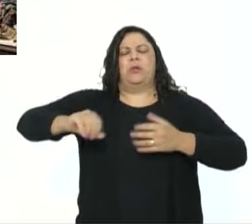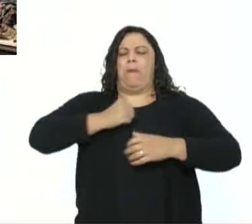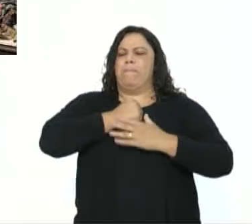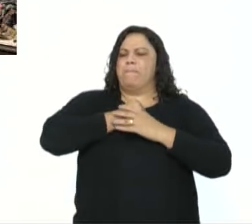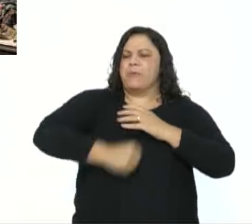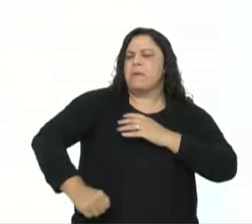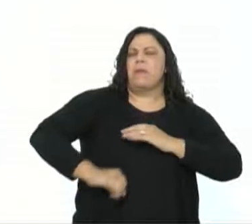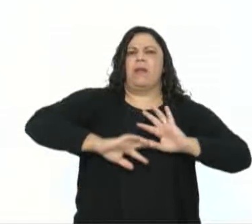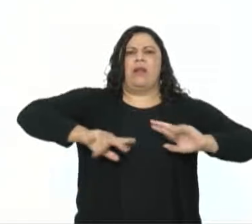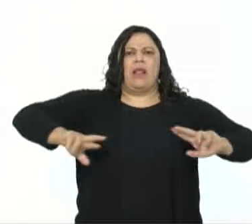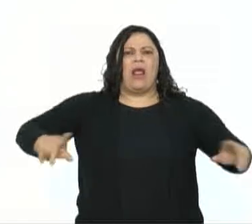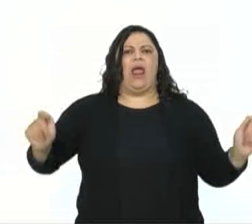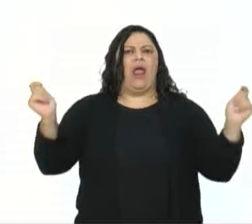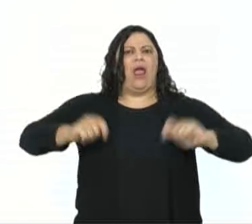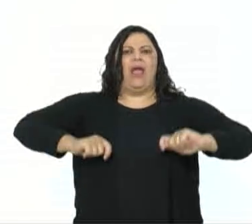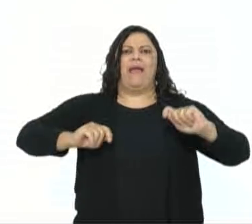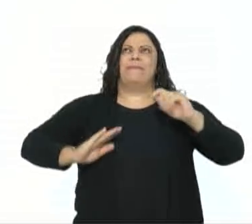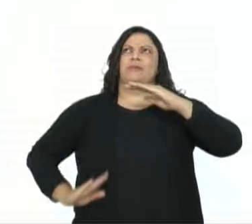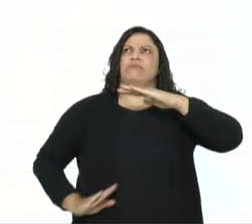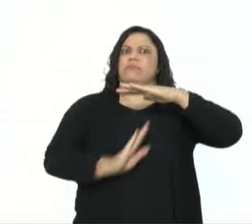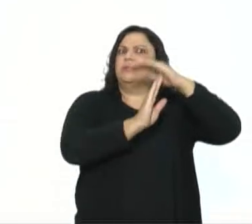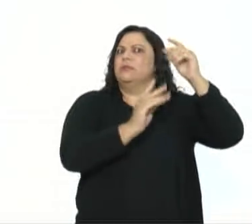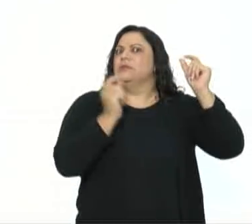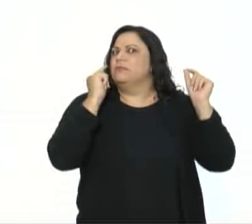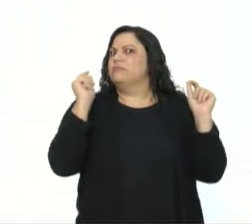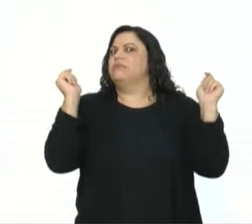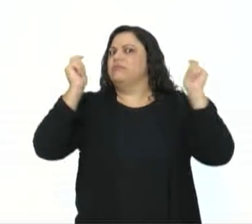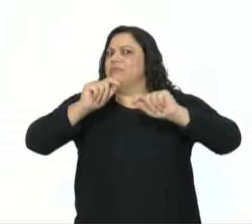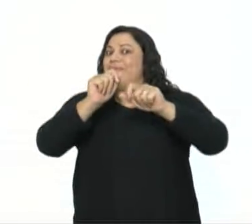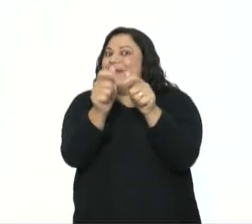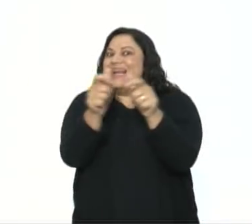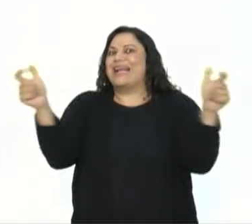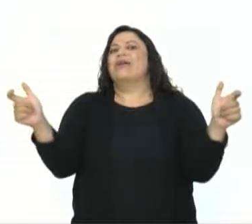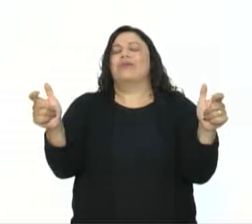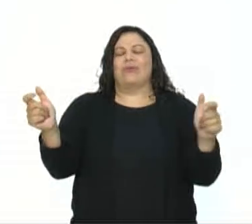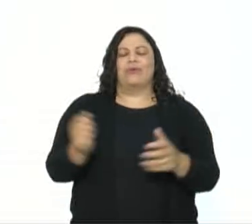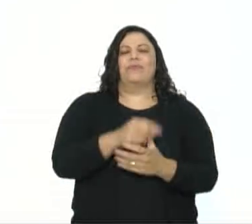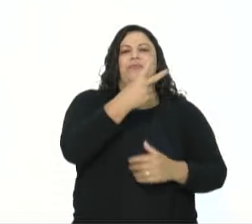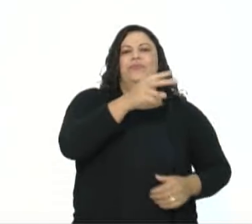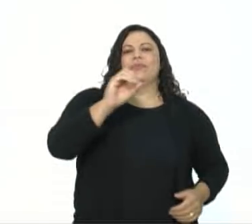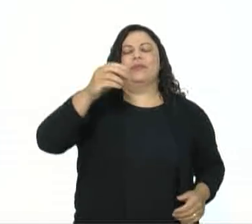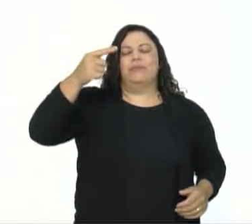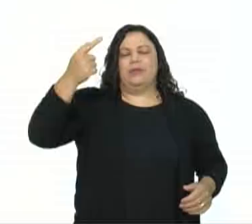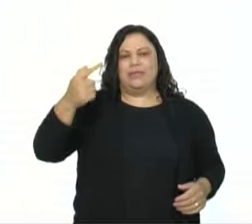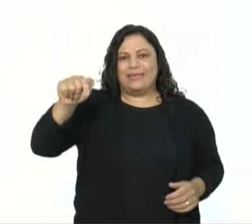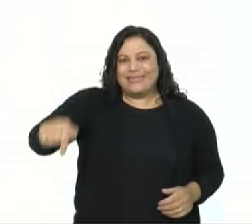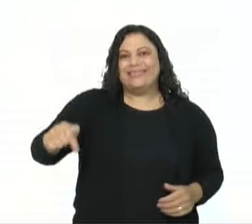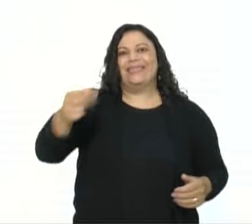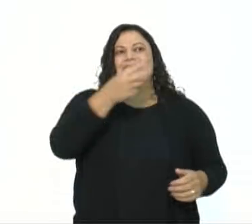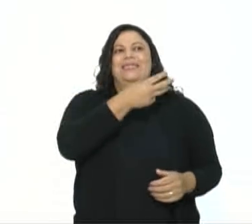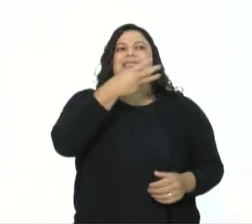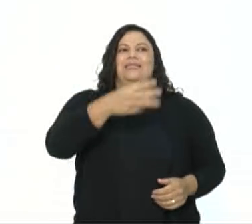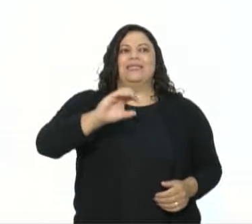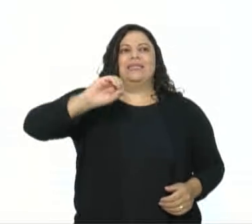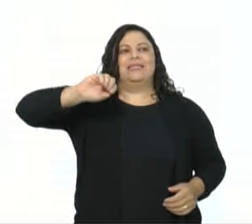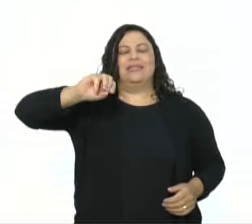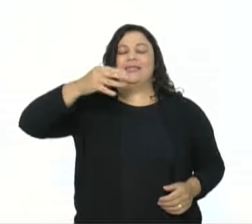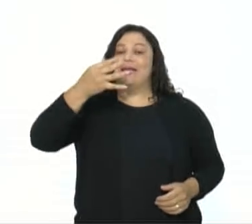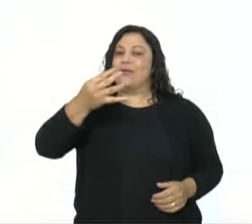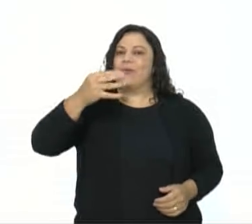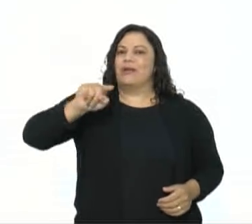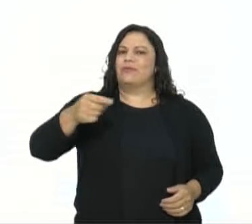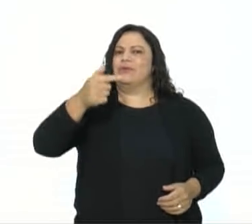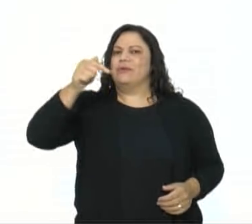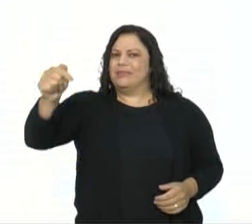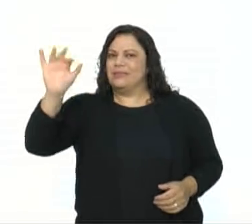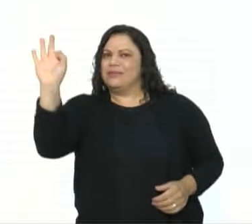no topo. Em 2017, 34,7% dos municípios do país registraram uma